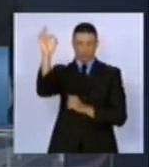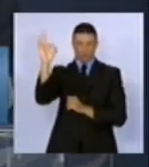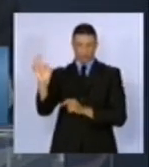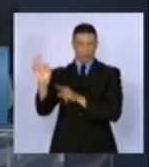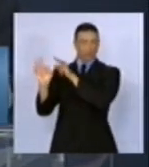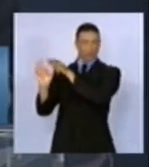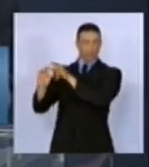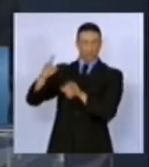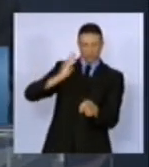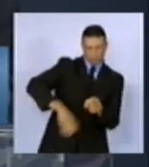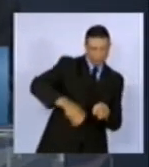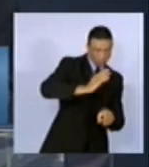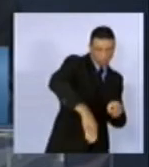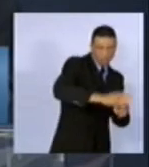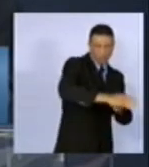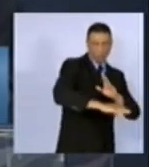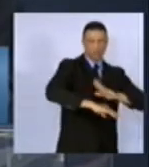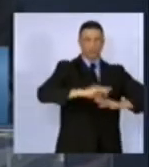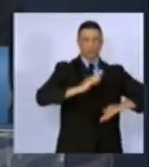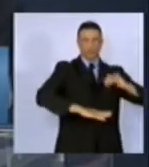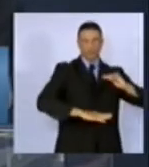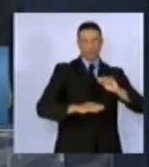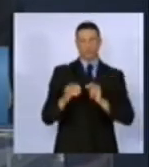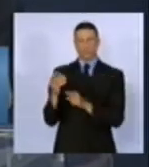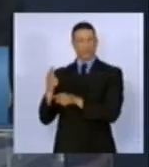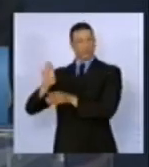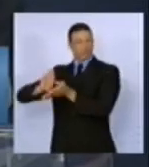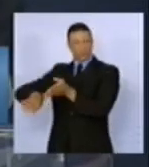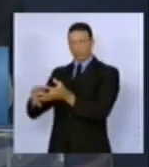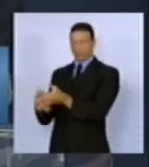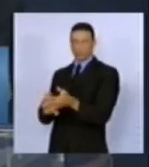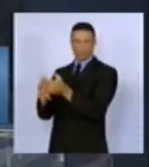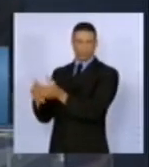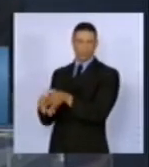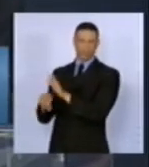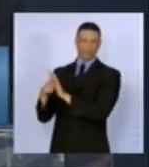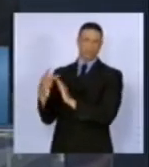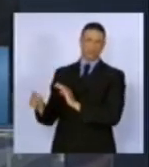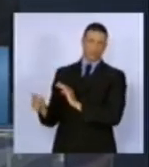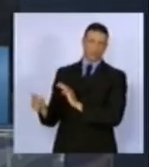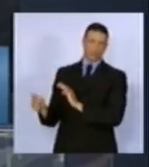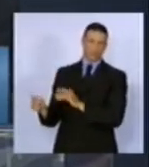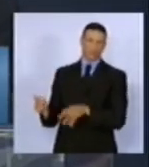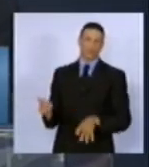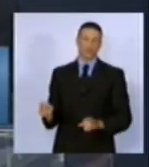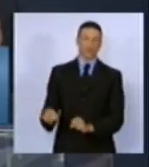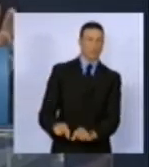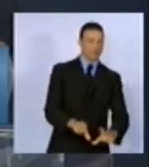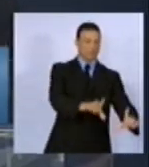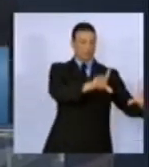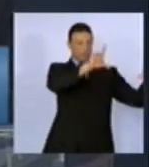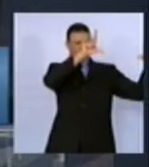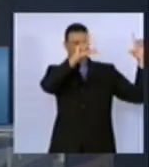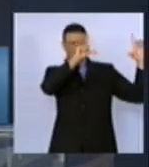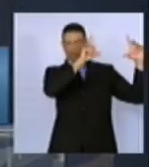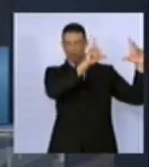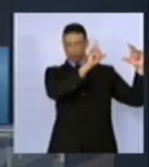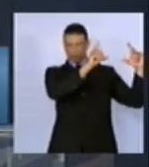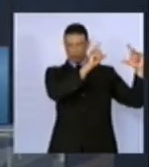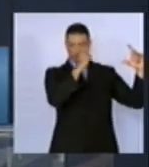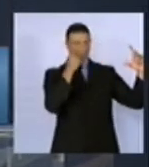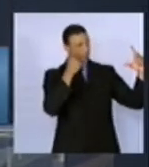manualmente e 39 por cento mecanizado e aqui eu trouxe uma realidade da foto até